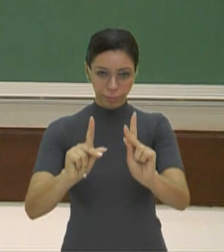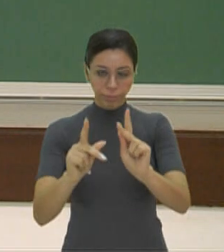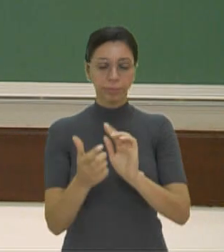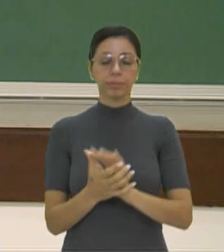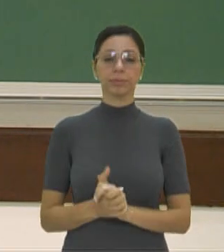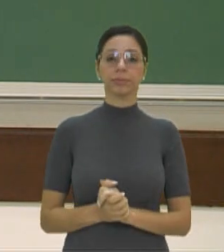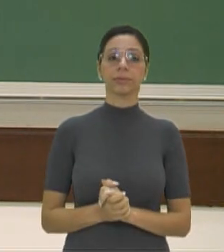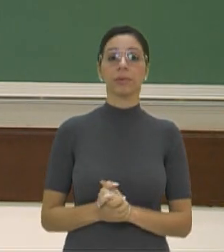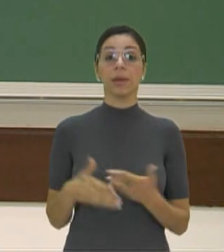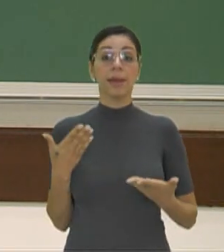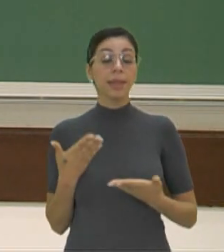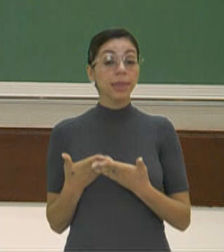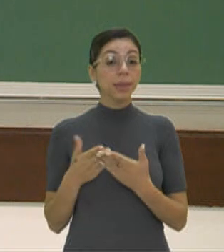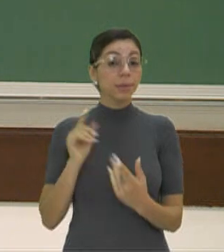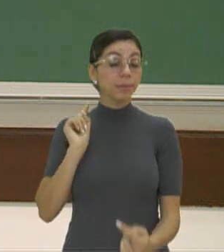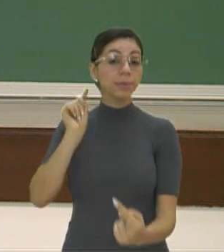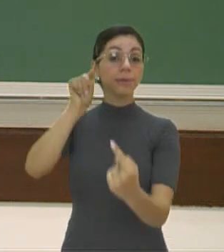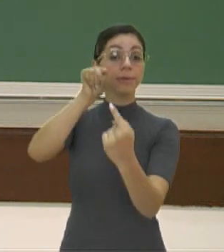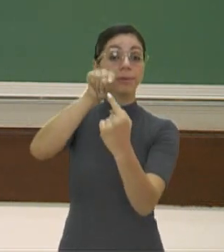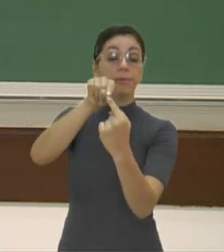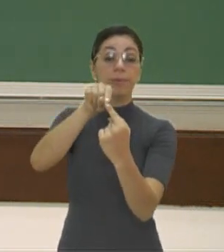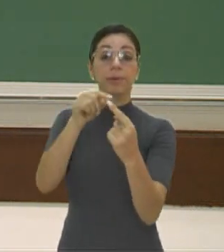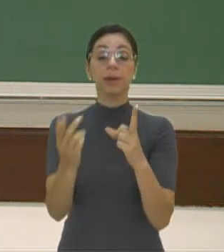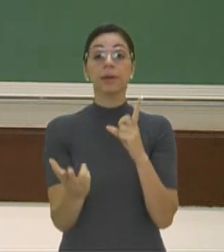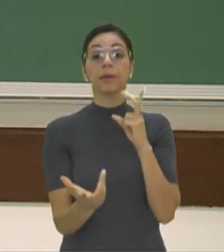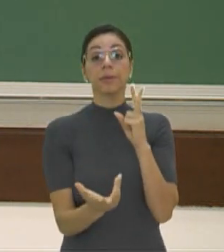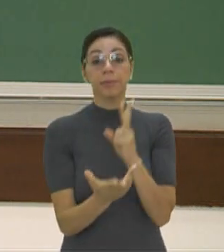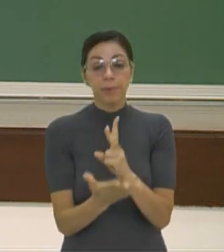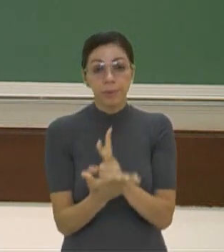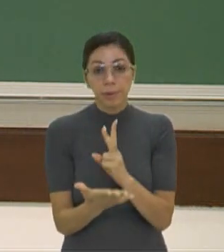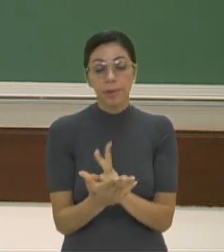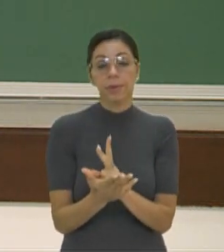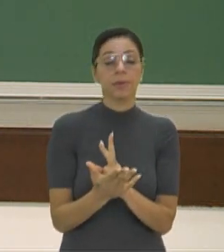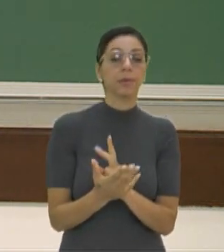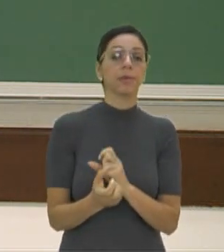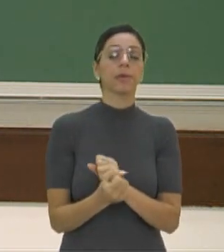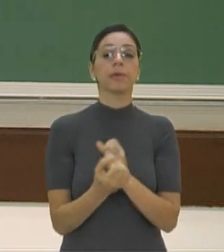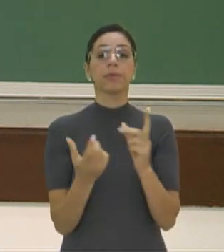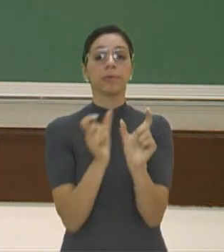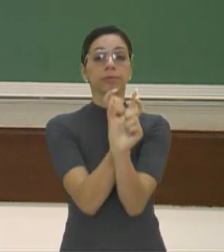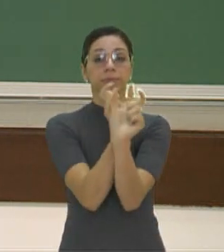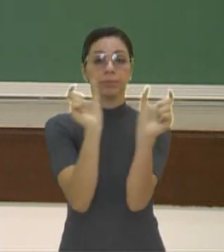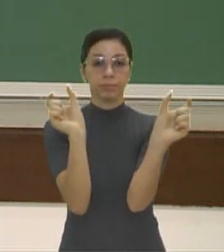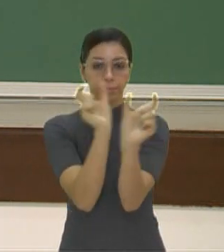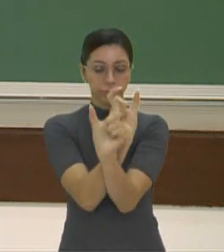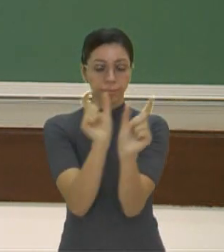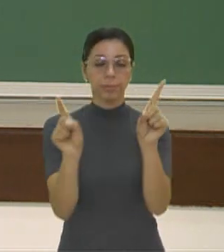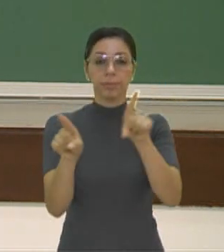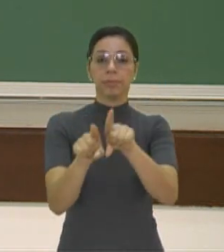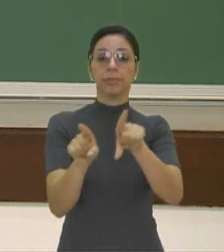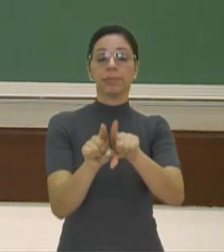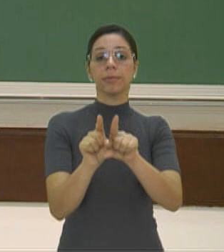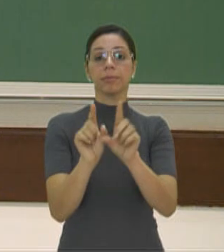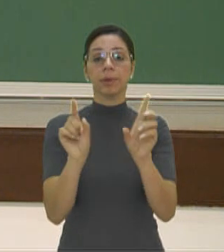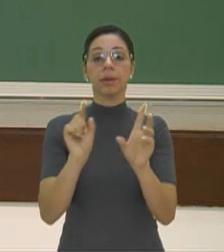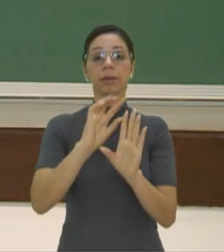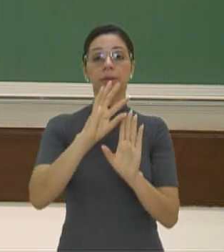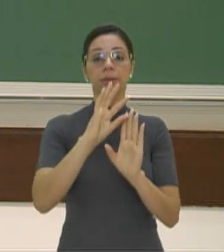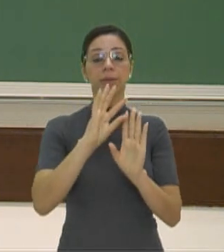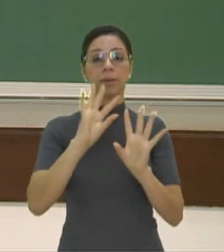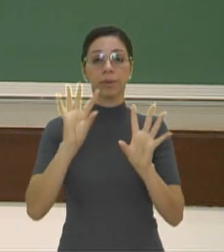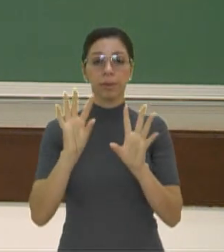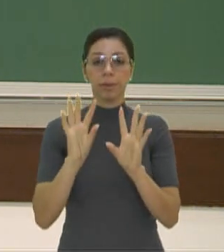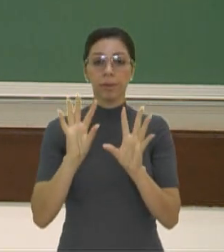aula de hoje, nós vamos dar essa continuidade, vamos falar sobre alguns sinônimos, vamos fazer uma revisão verbal